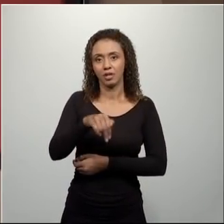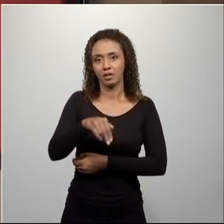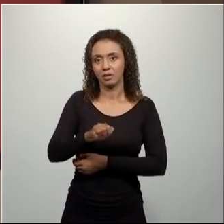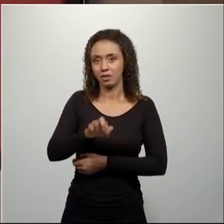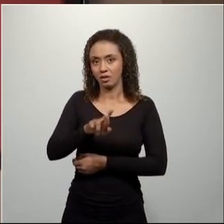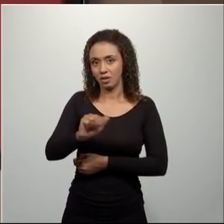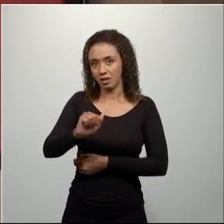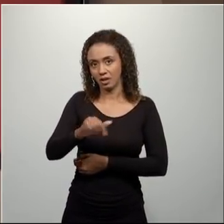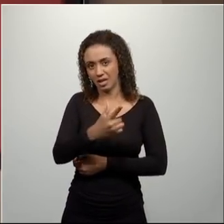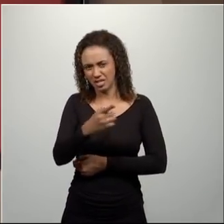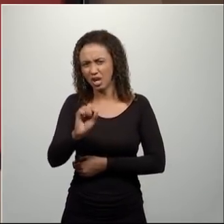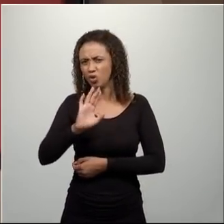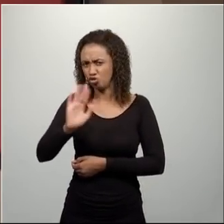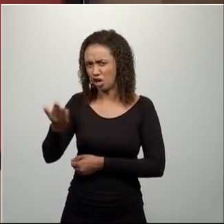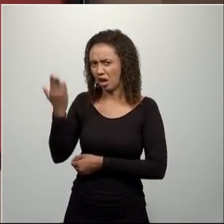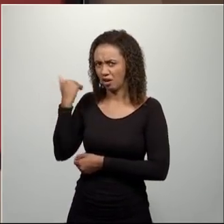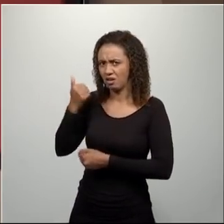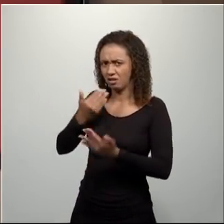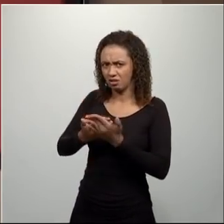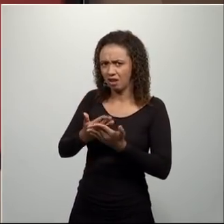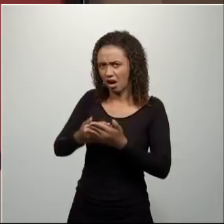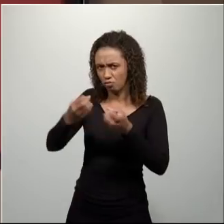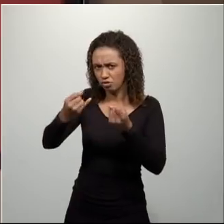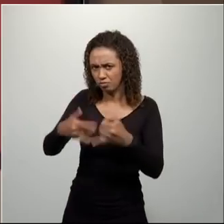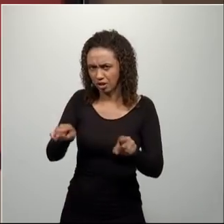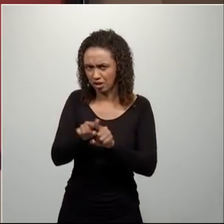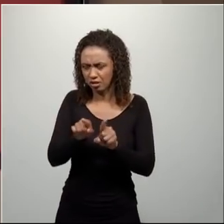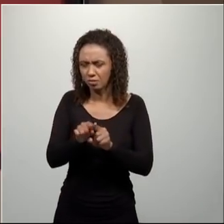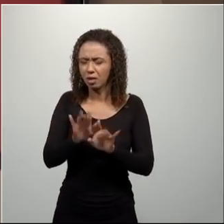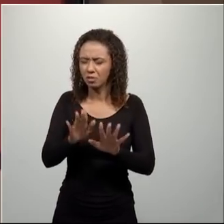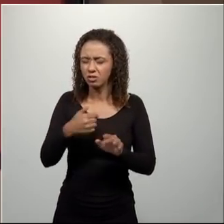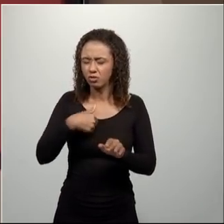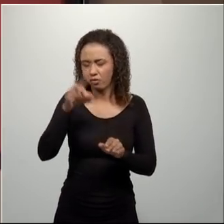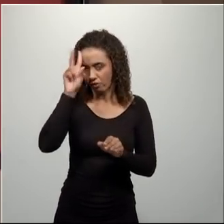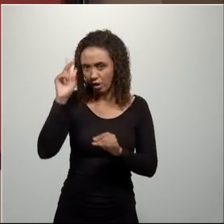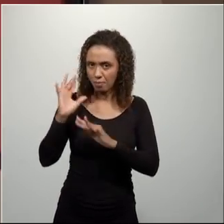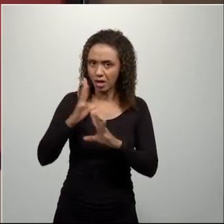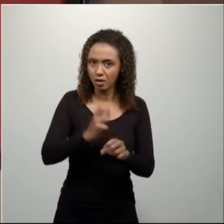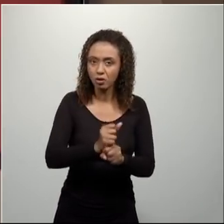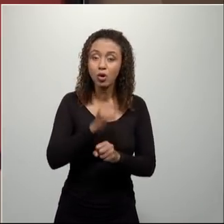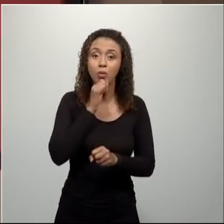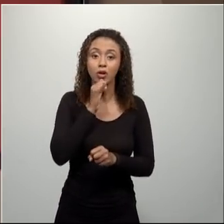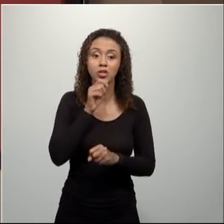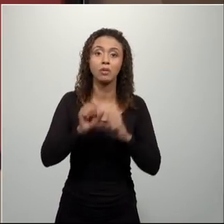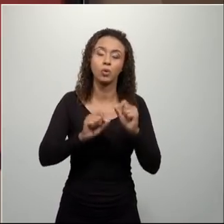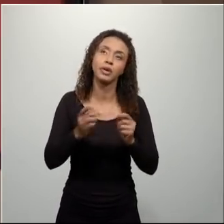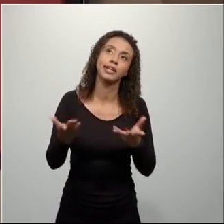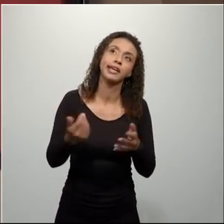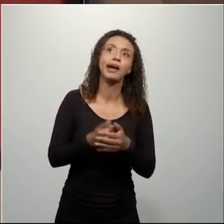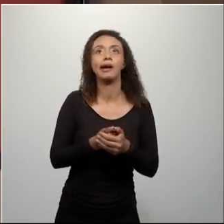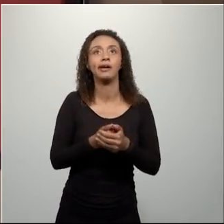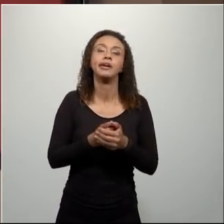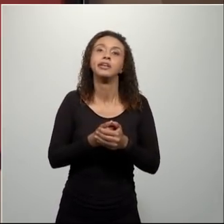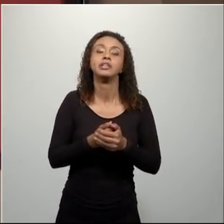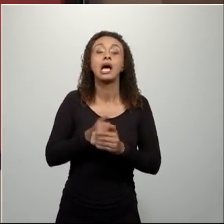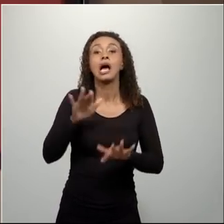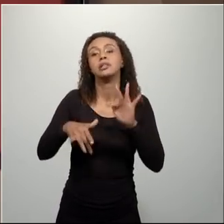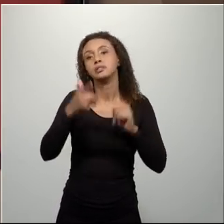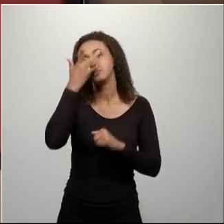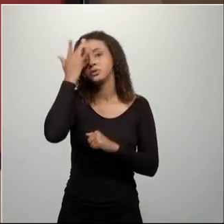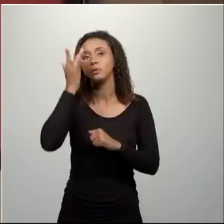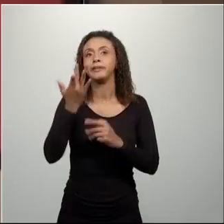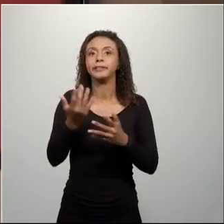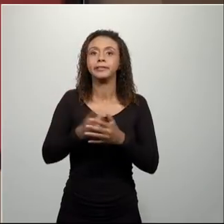ao longo da aula e vou retomar aqui até mecanismos como por frei que a idéia é uma pessoa que tem